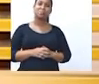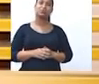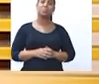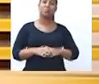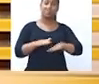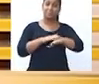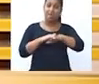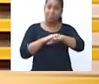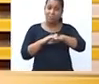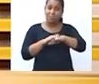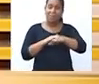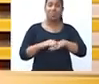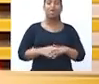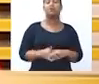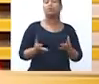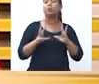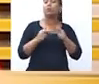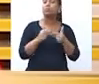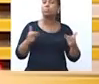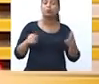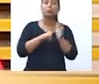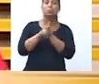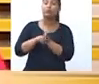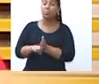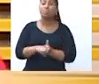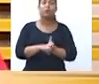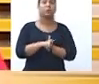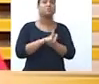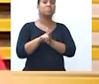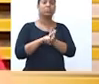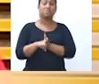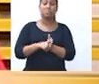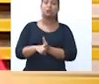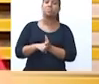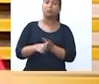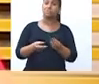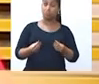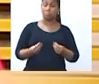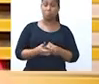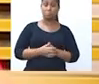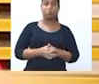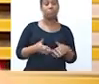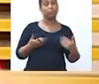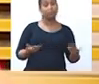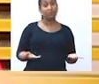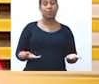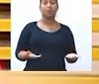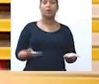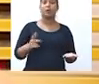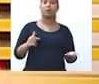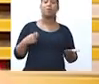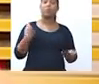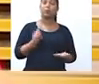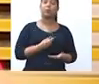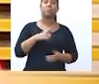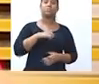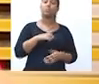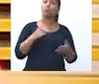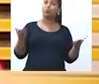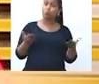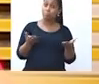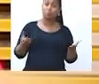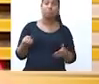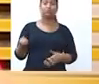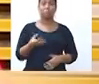da pele, né? Então, tudo isso são pesquisas bastante desafiadoras. Então, é o que a gente tem hoje